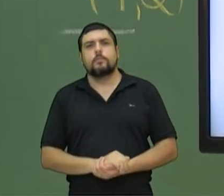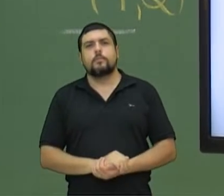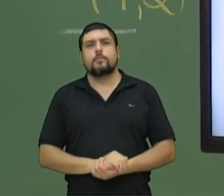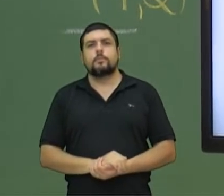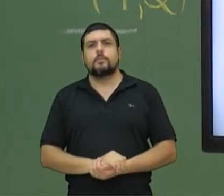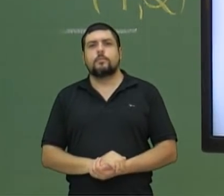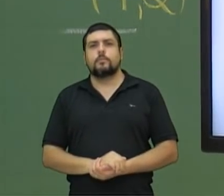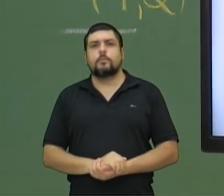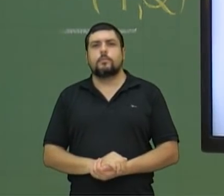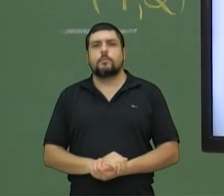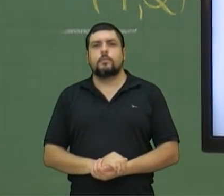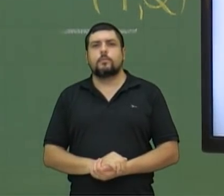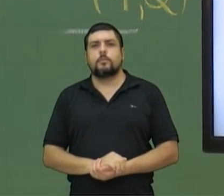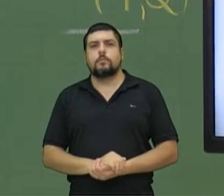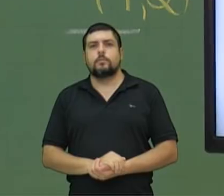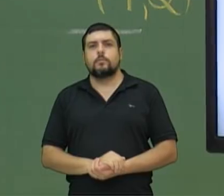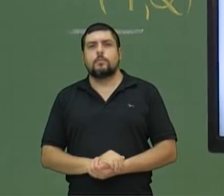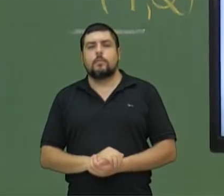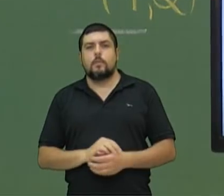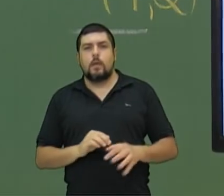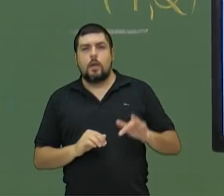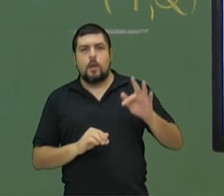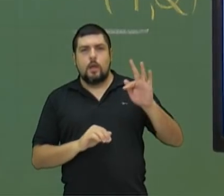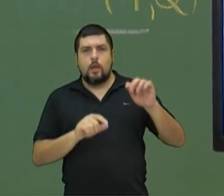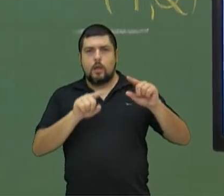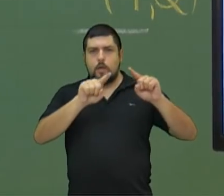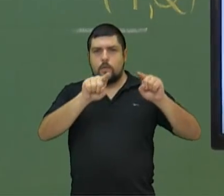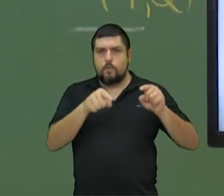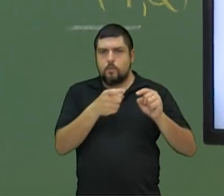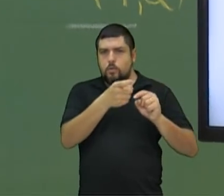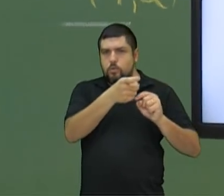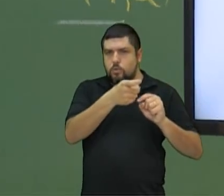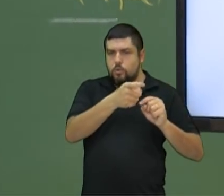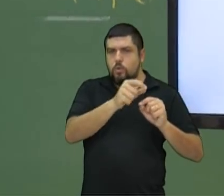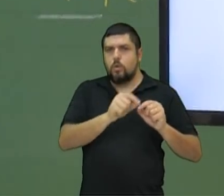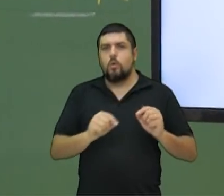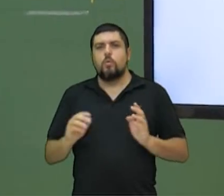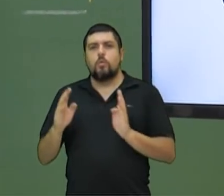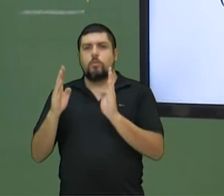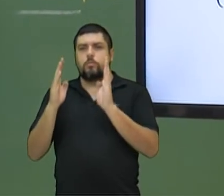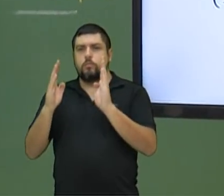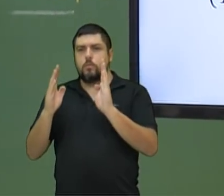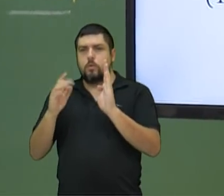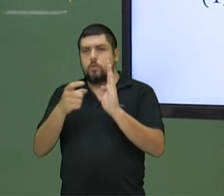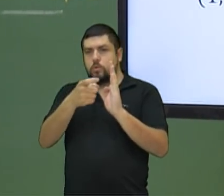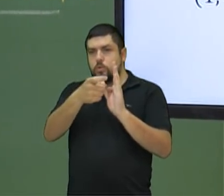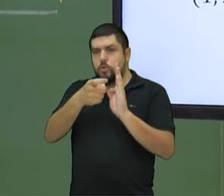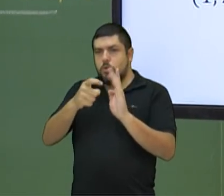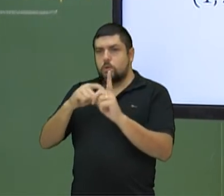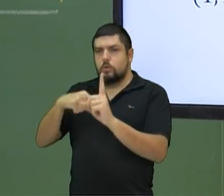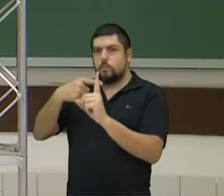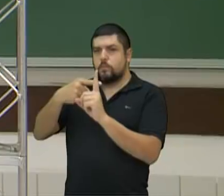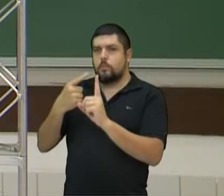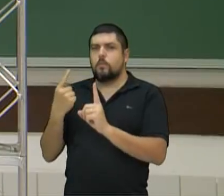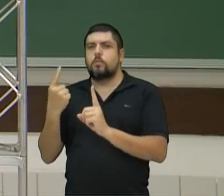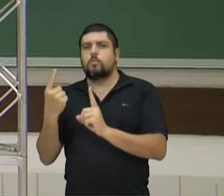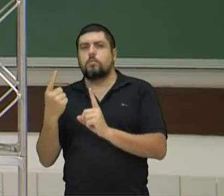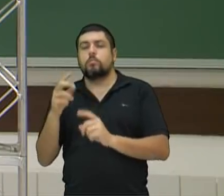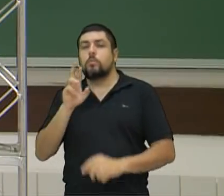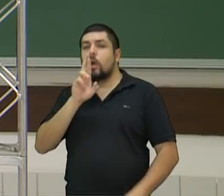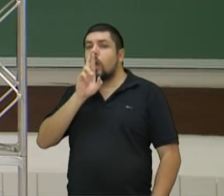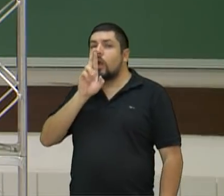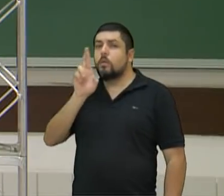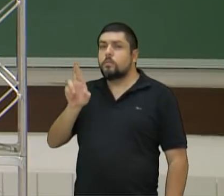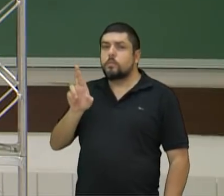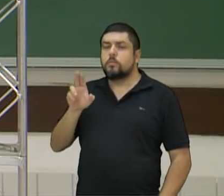função f de x igual a módulo de x mais 1, tá? Essa função aqui é